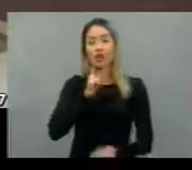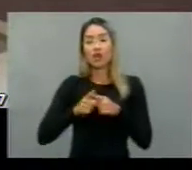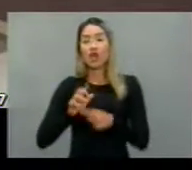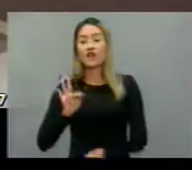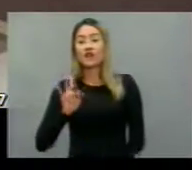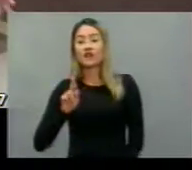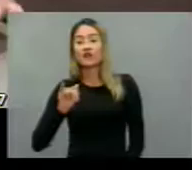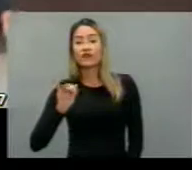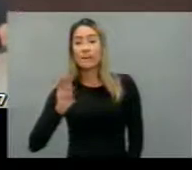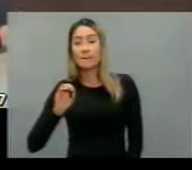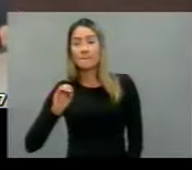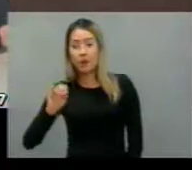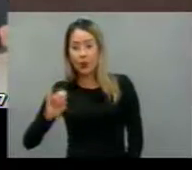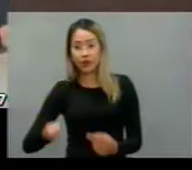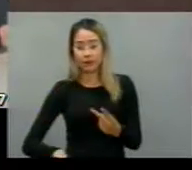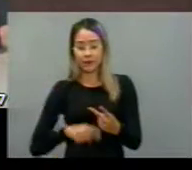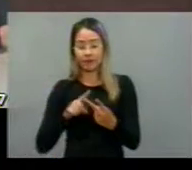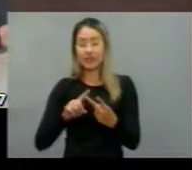Sadia faz isso?